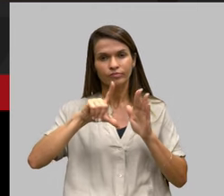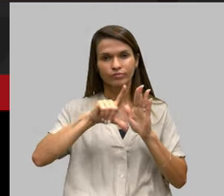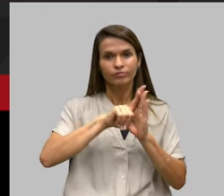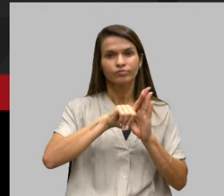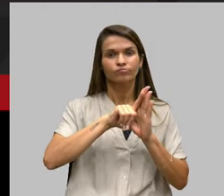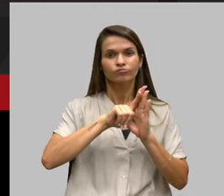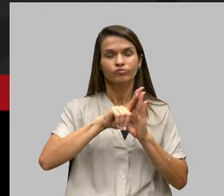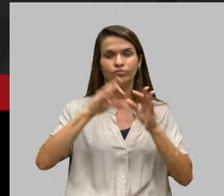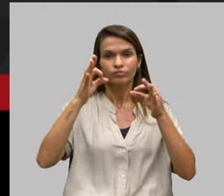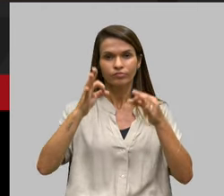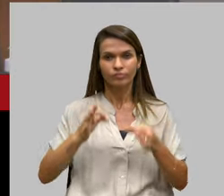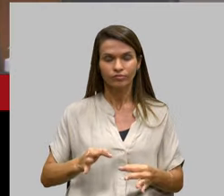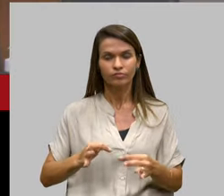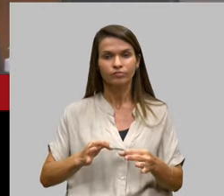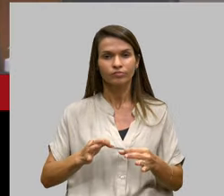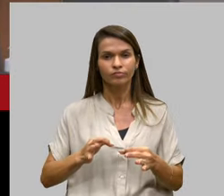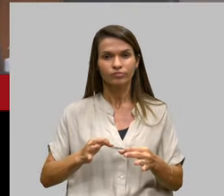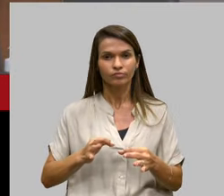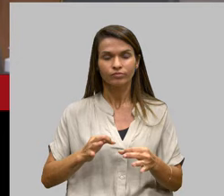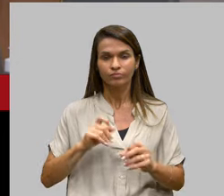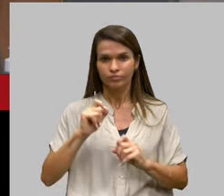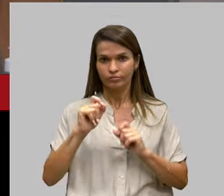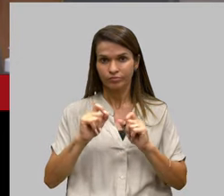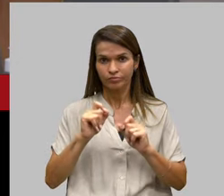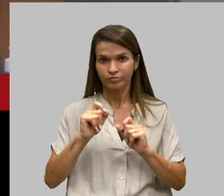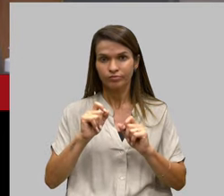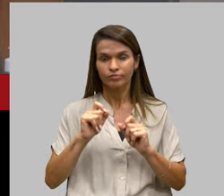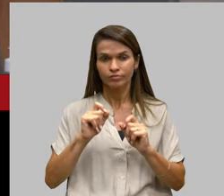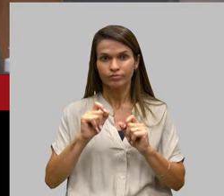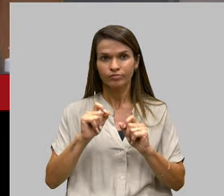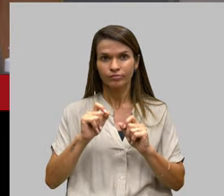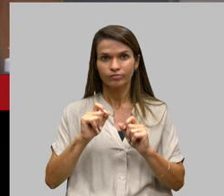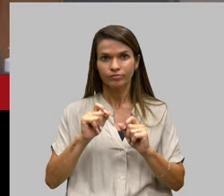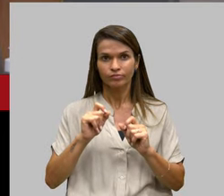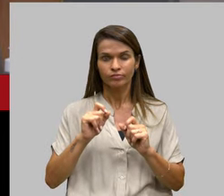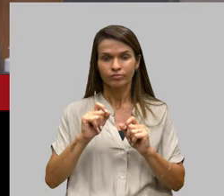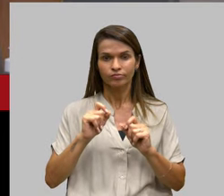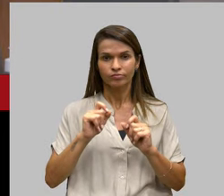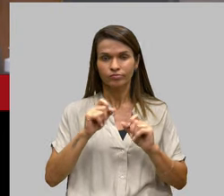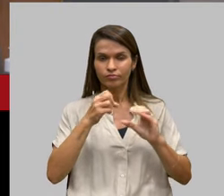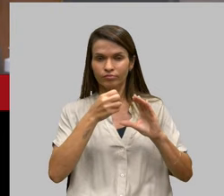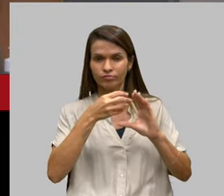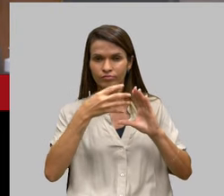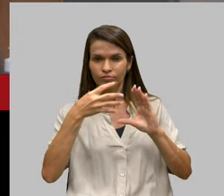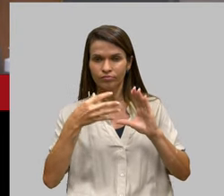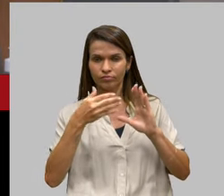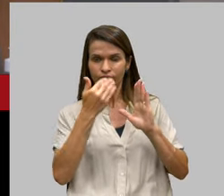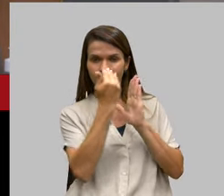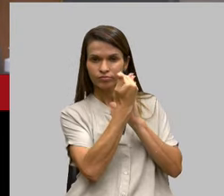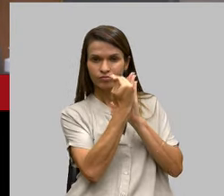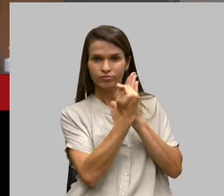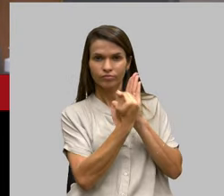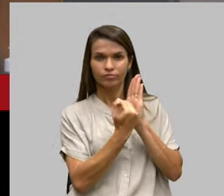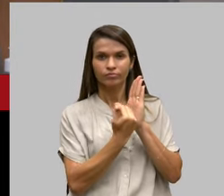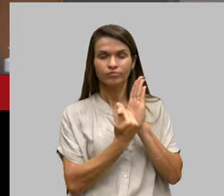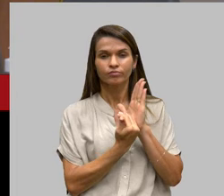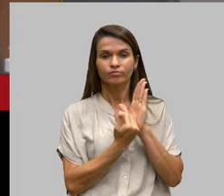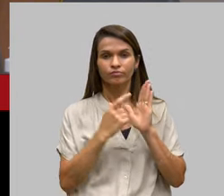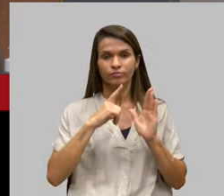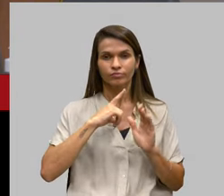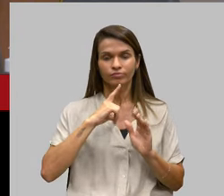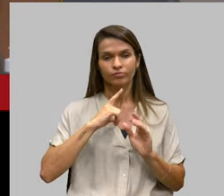estabeleceu então uma a as categorias que estivam que estivessem